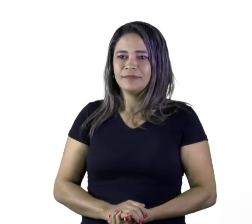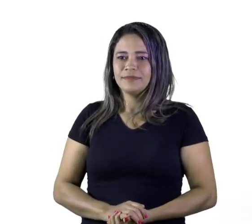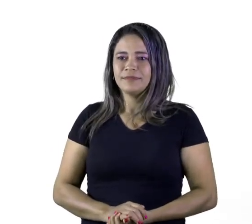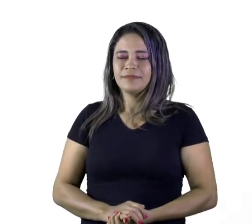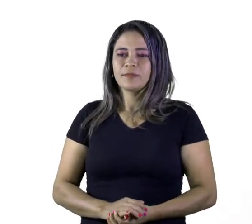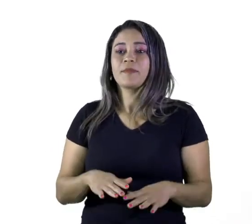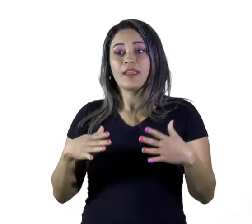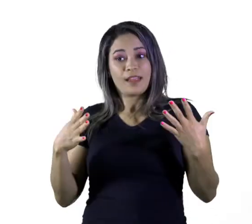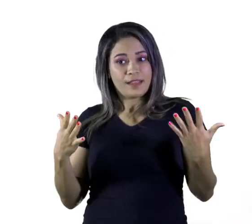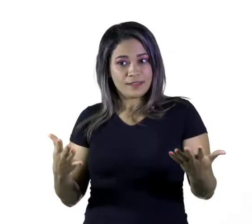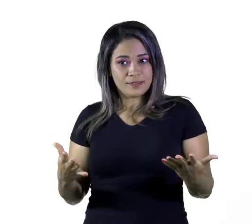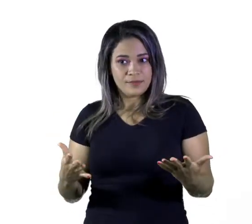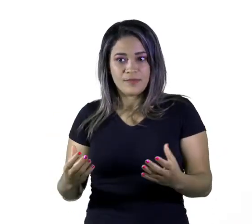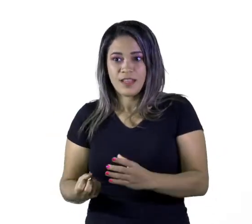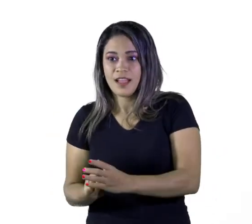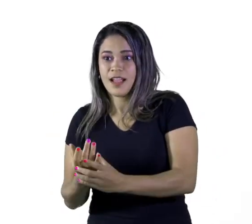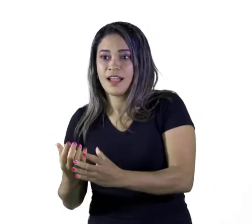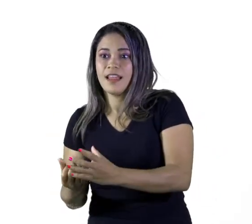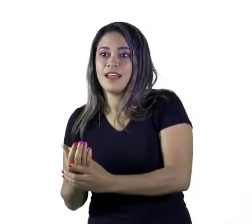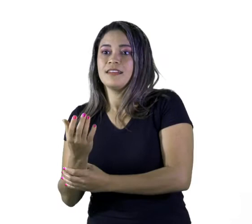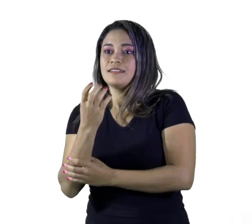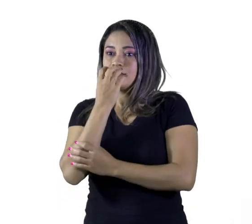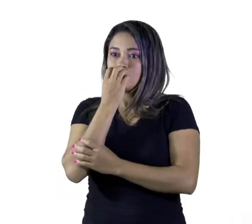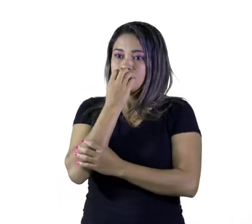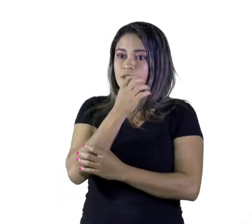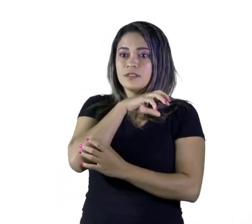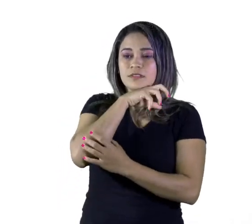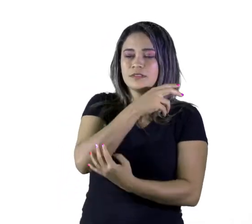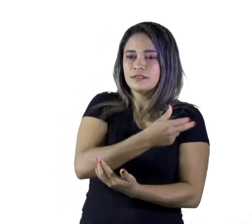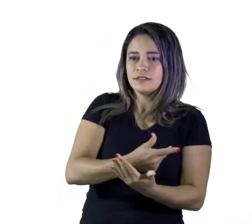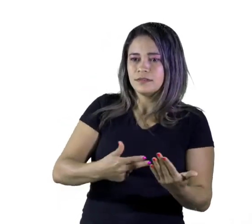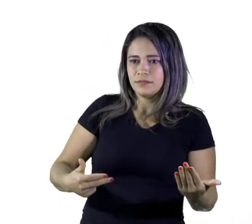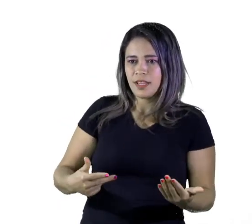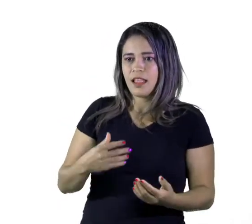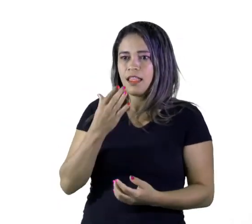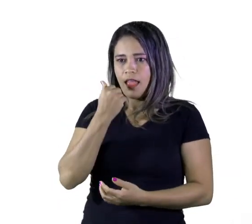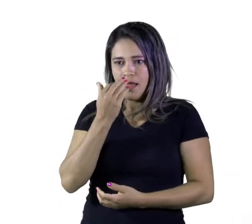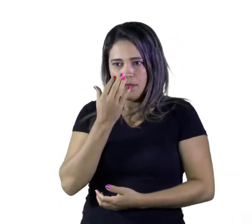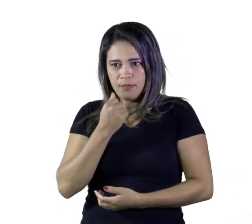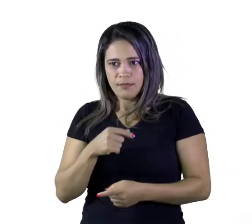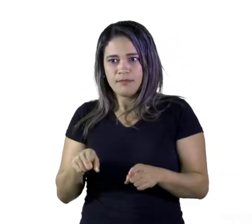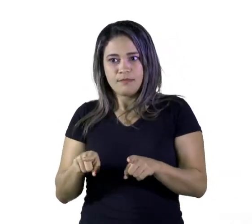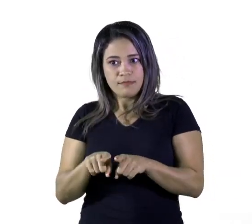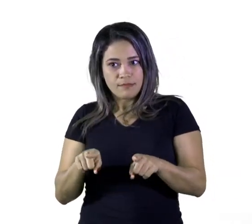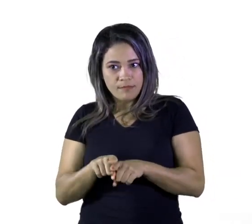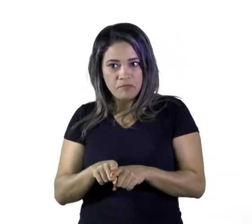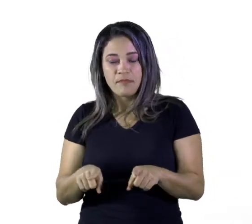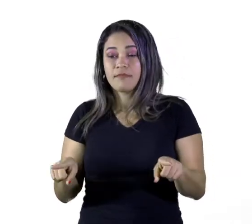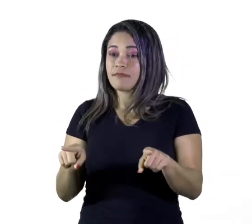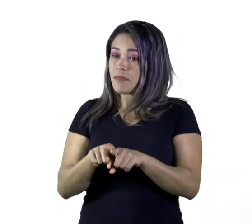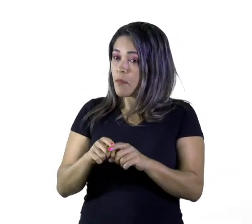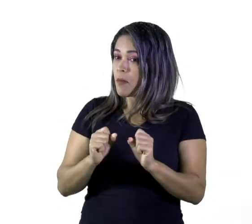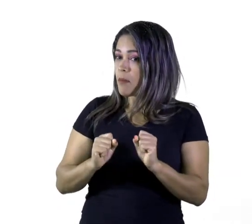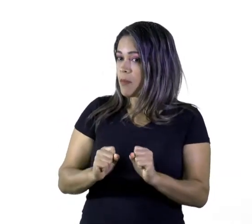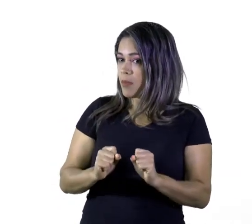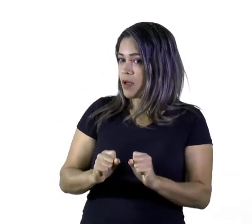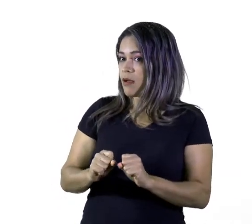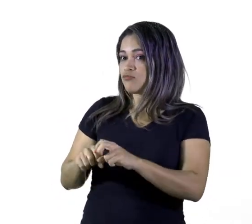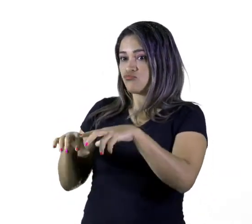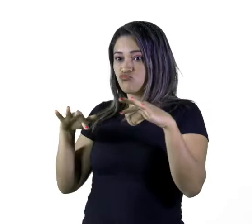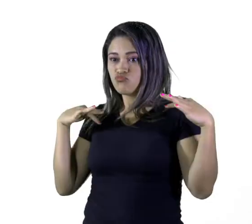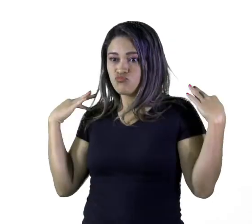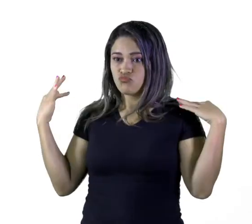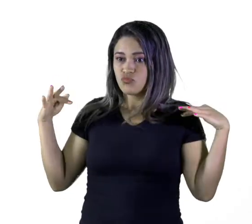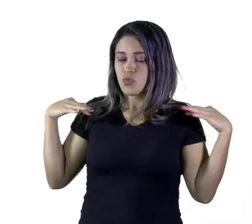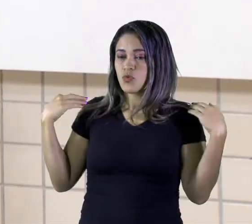para a criação de animais, que serve para a nossa alimentação, Também tem a prática de turismo rural.